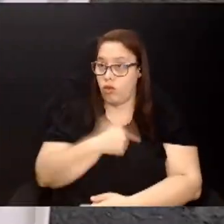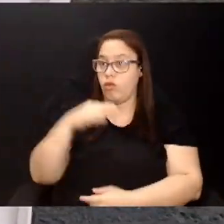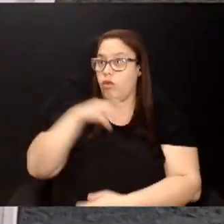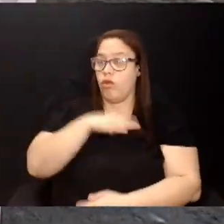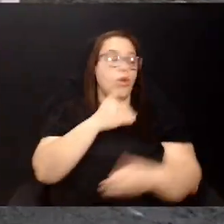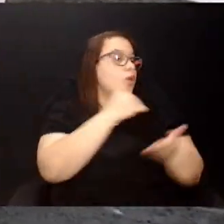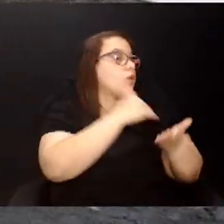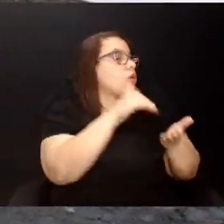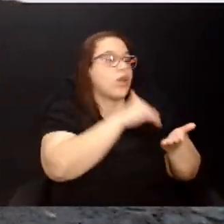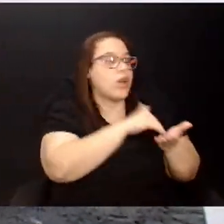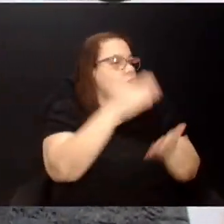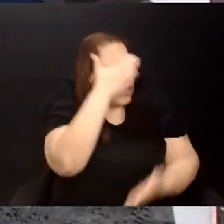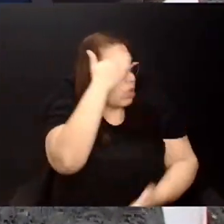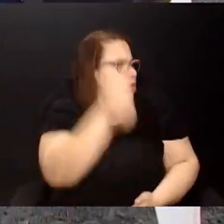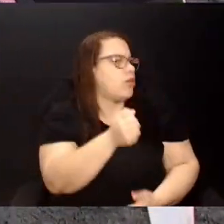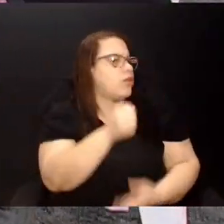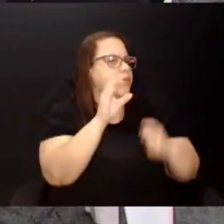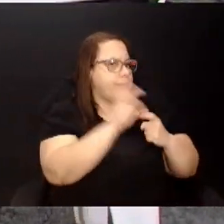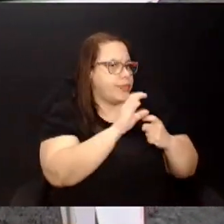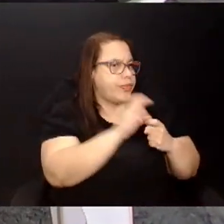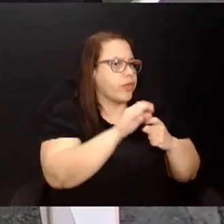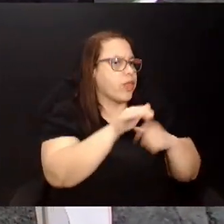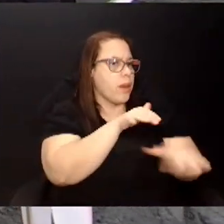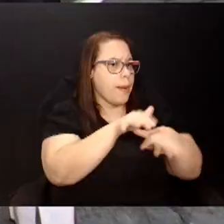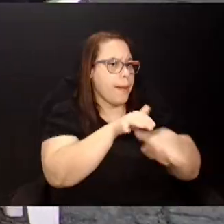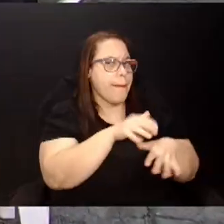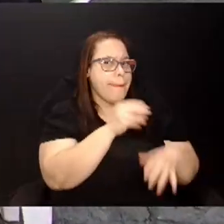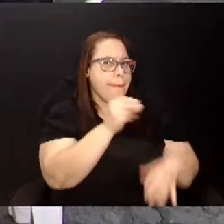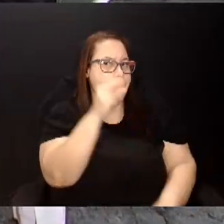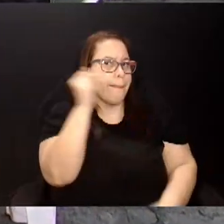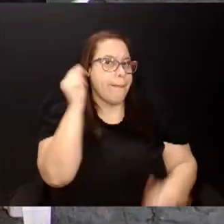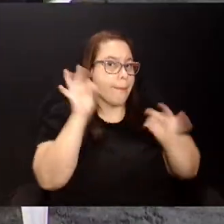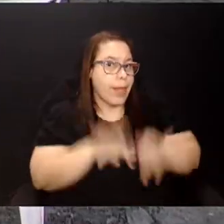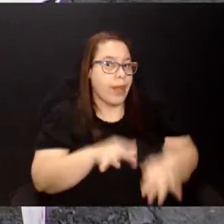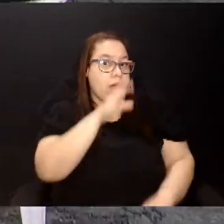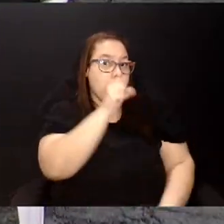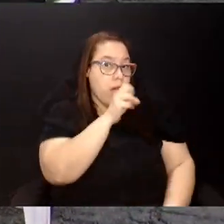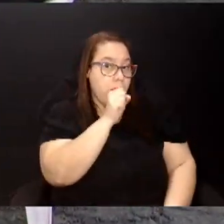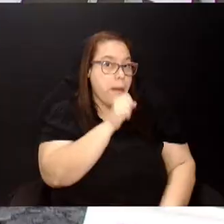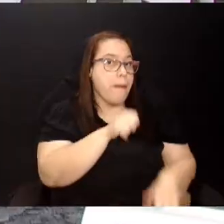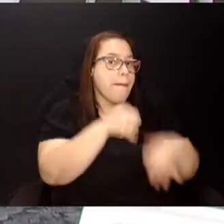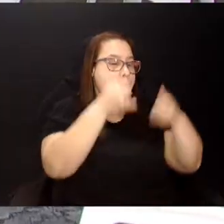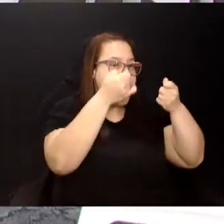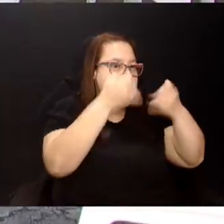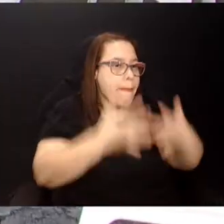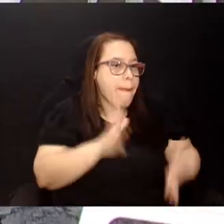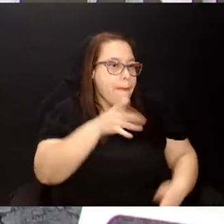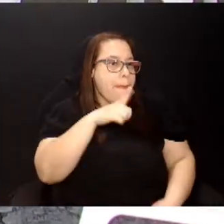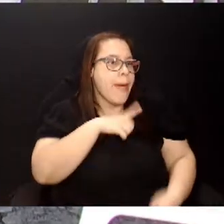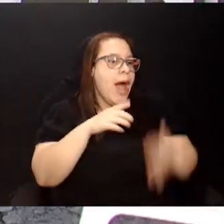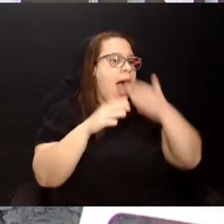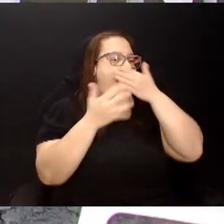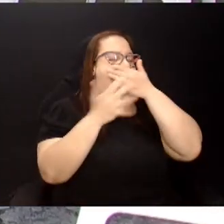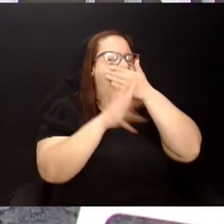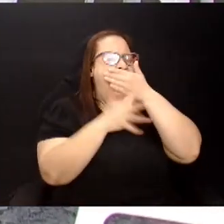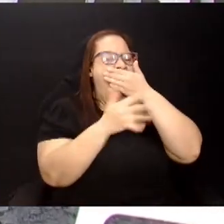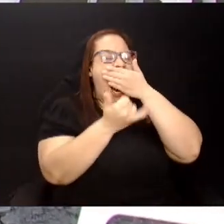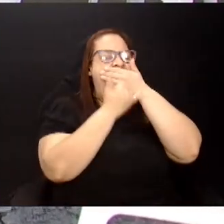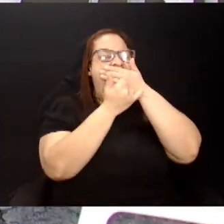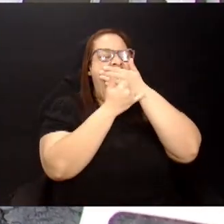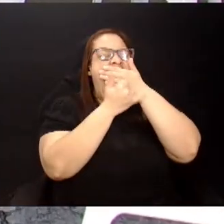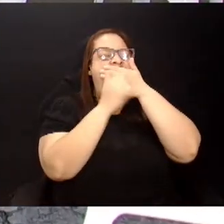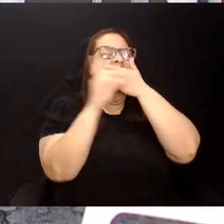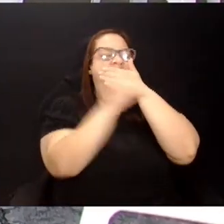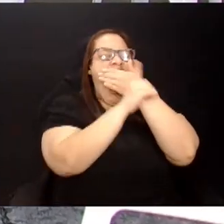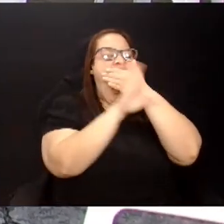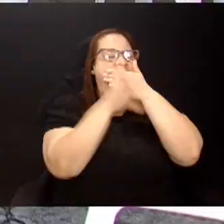gente sabe que o consultório móvel está funcionando desde o final de semana. Conta um pouco pra gente, já tem uma estimativa de quantos atendimentos já foram